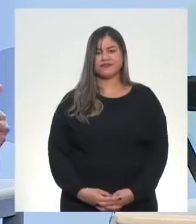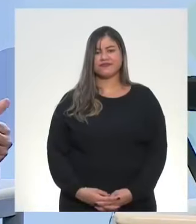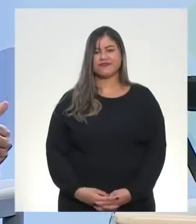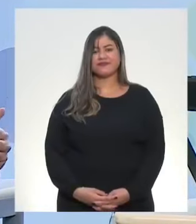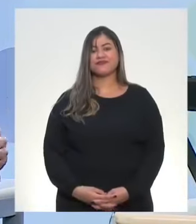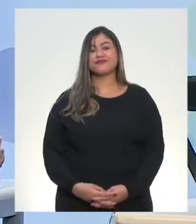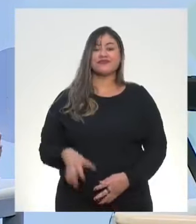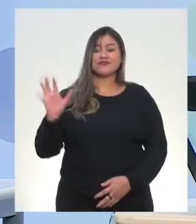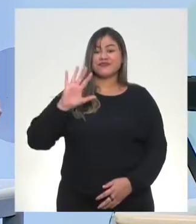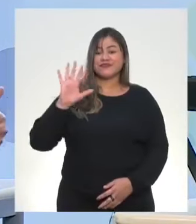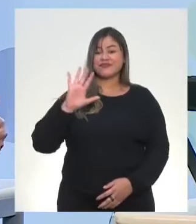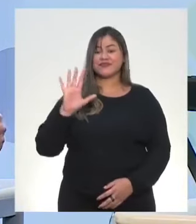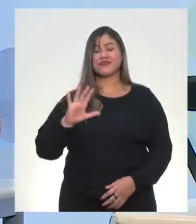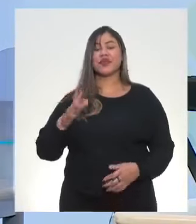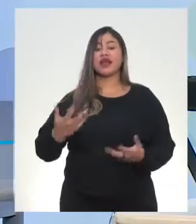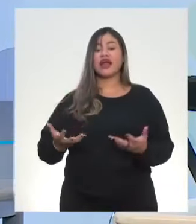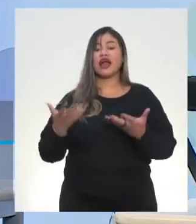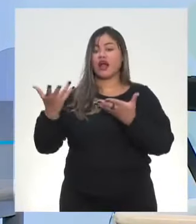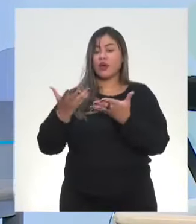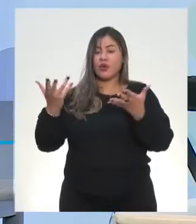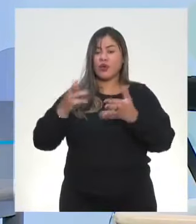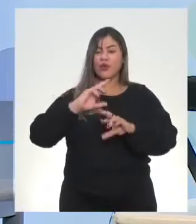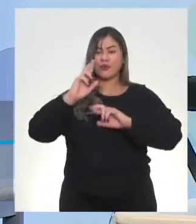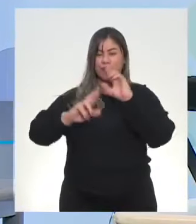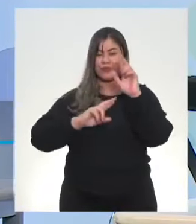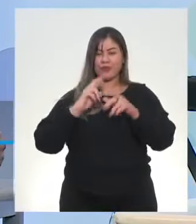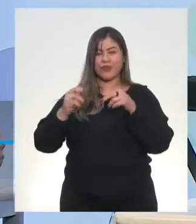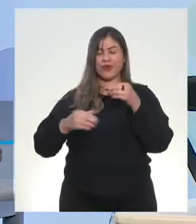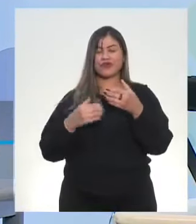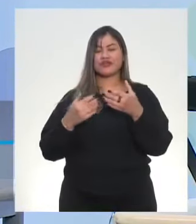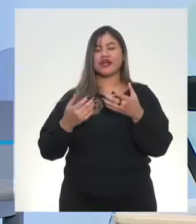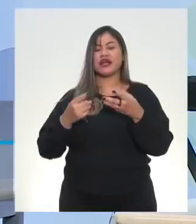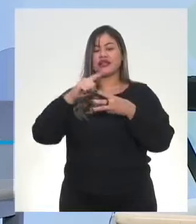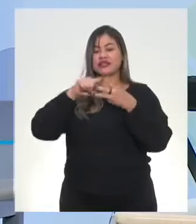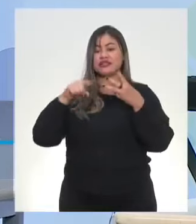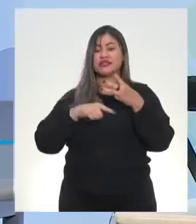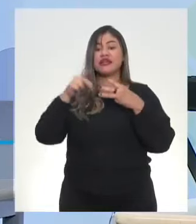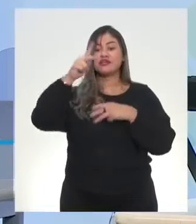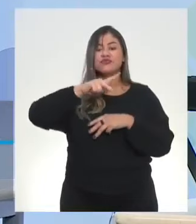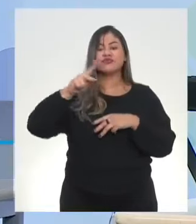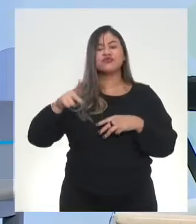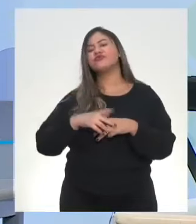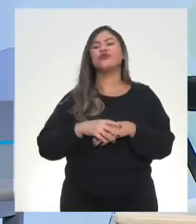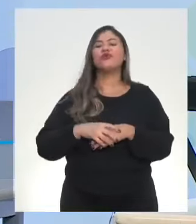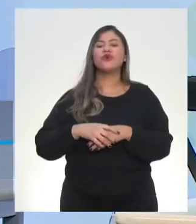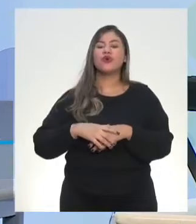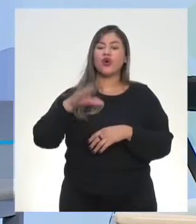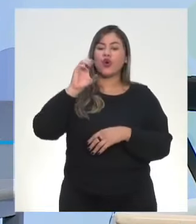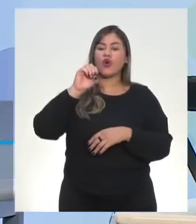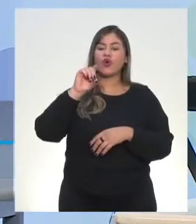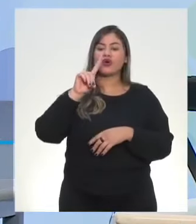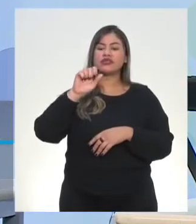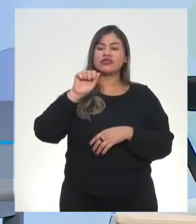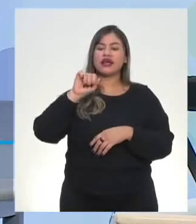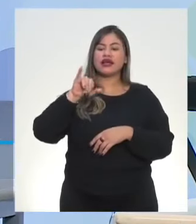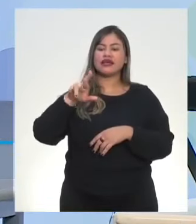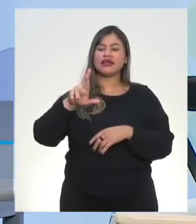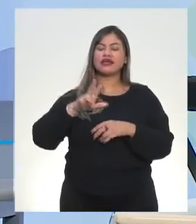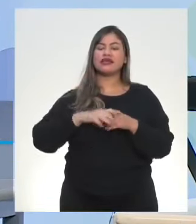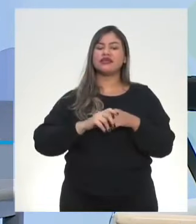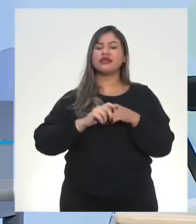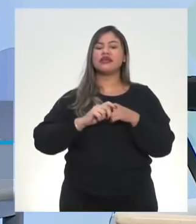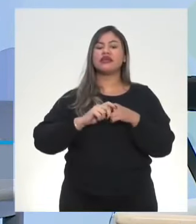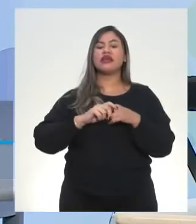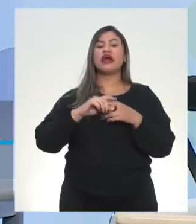Oi, trazendo aqui, compartilhando a participação de 3 professores. O professor Odair remete